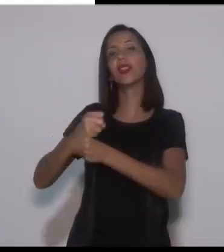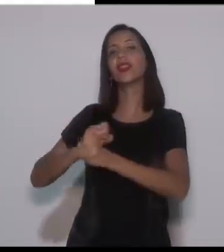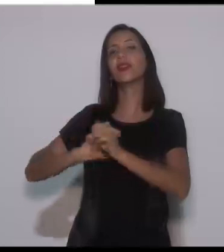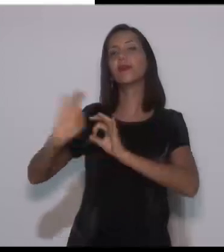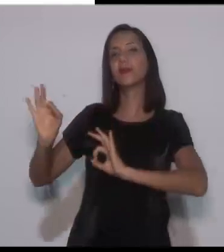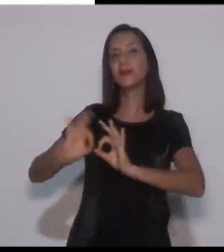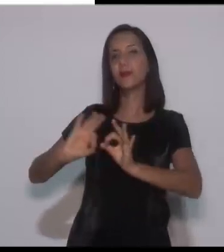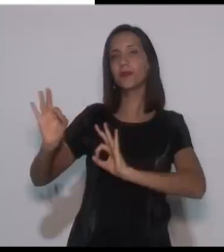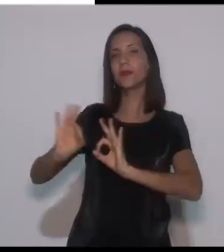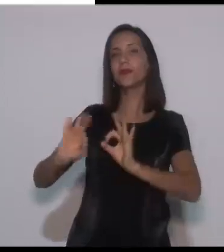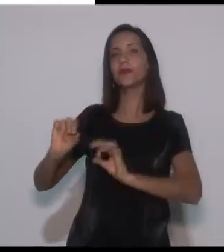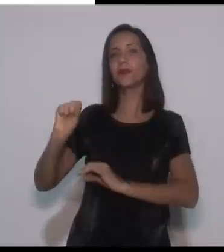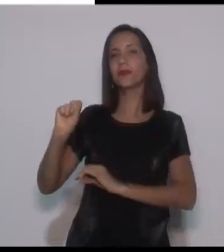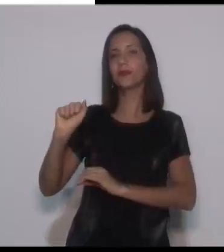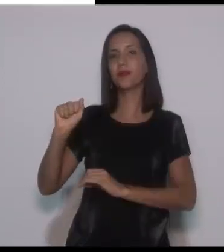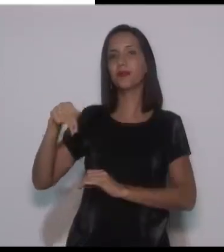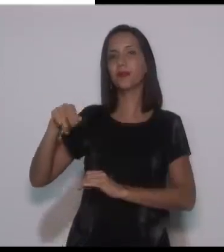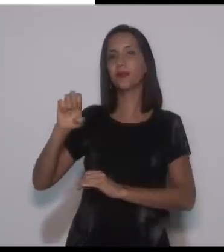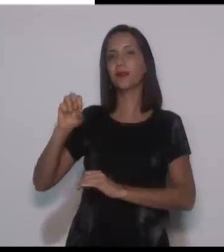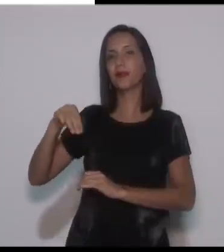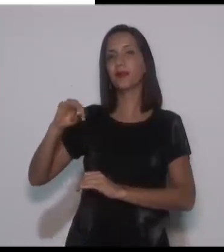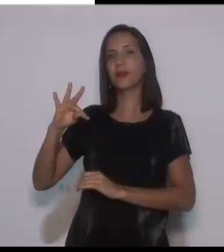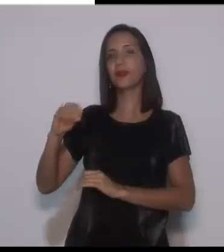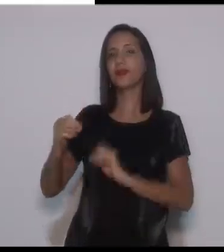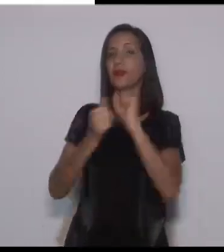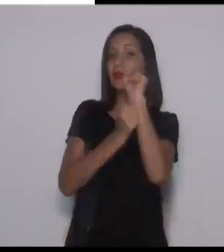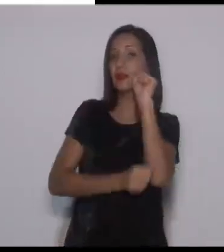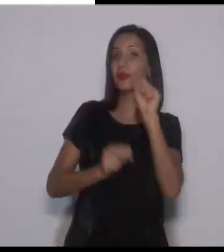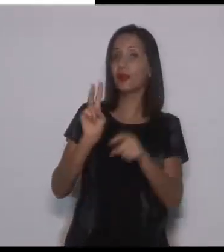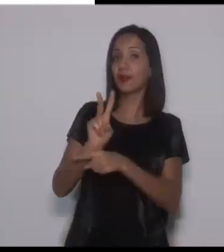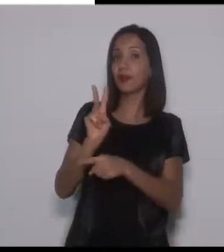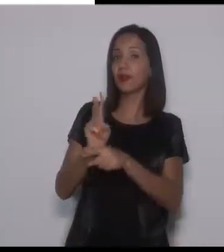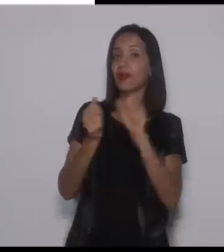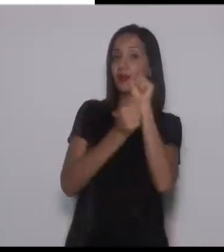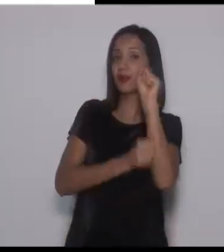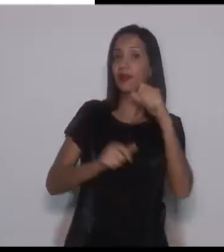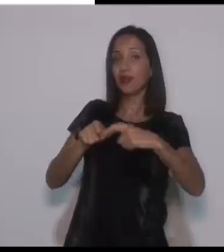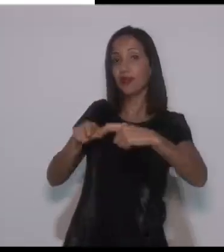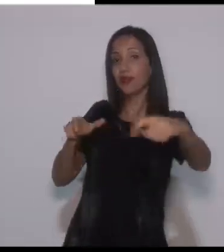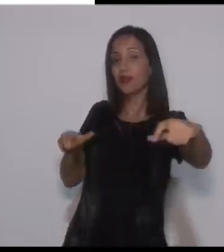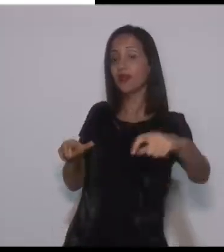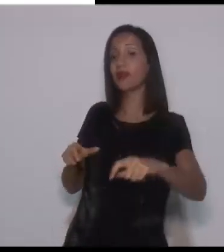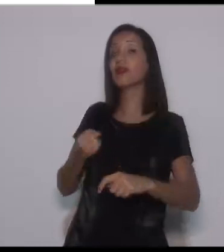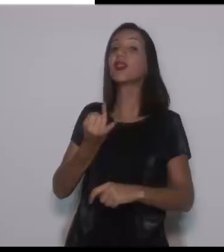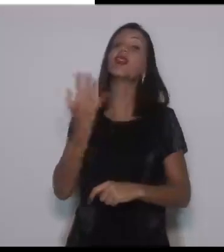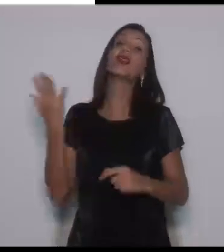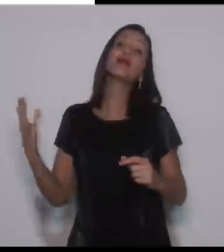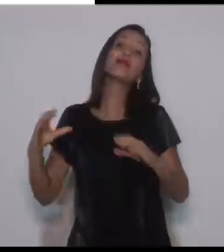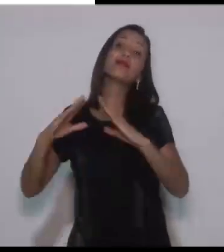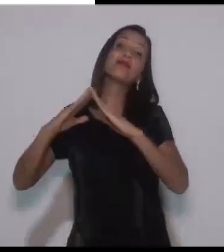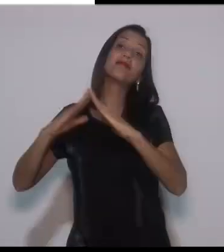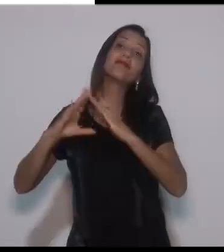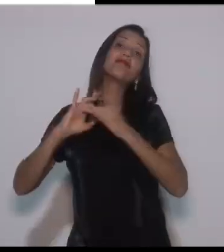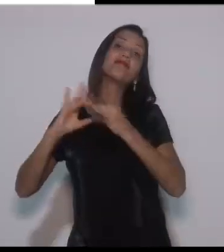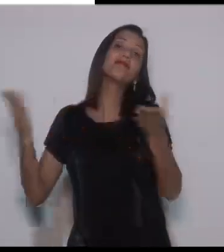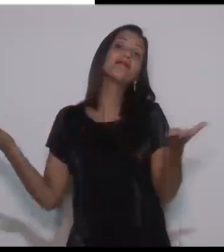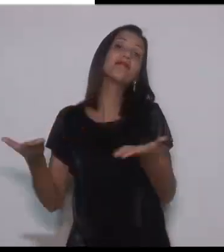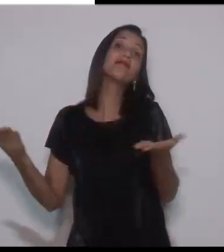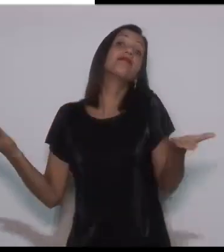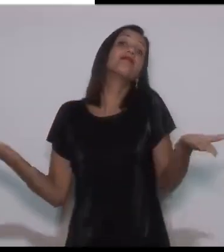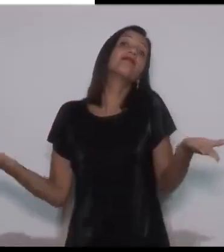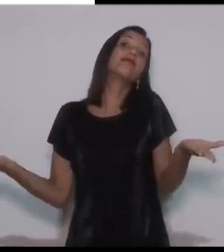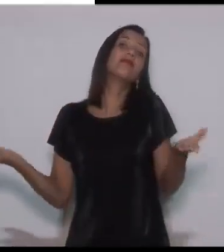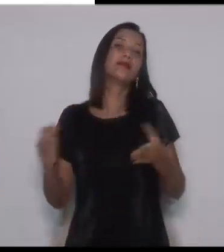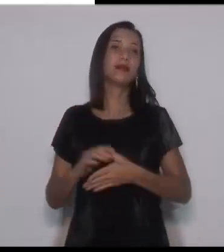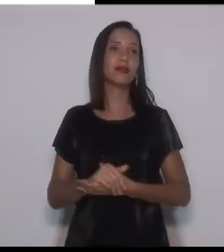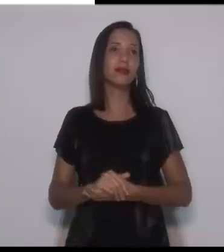projeto de saneamento básico ali, e quantas moradias não estão usando o saneamento que é permitido agora?